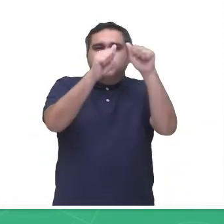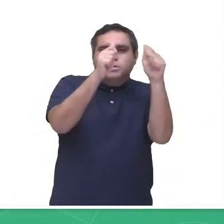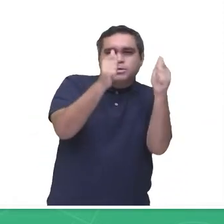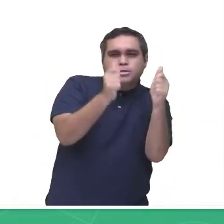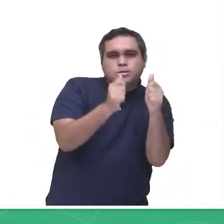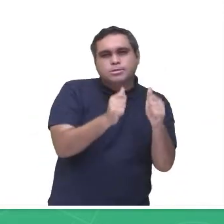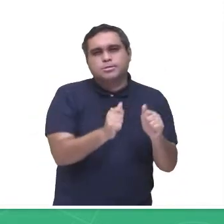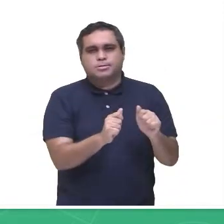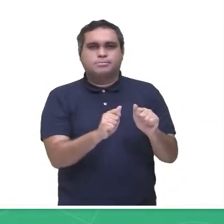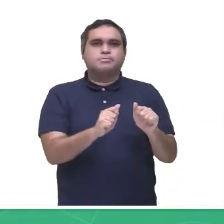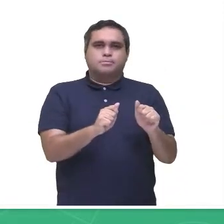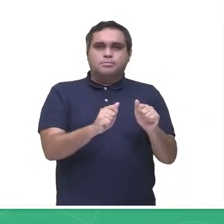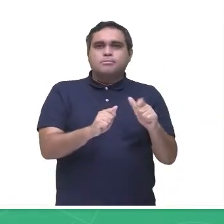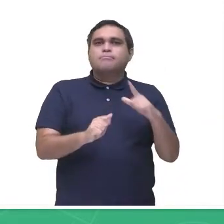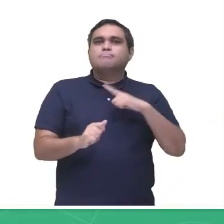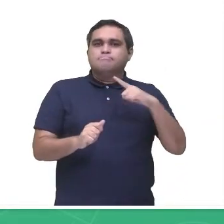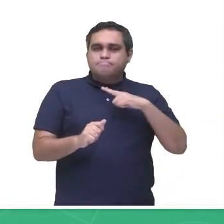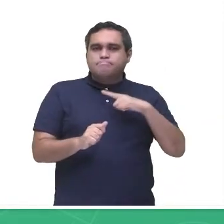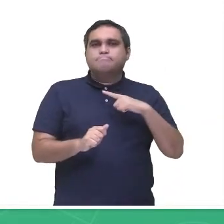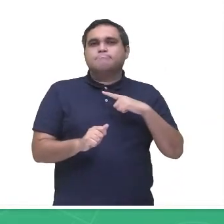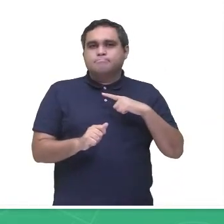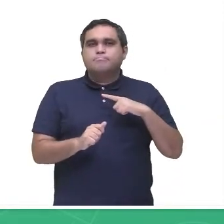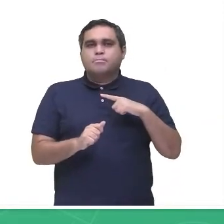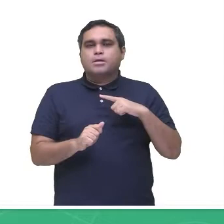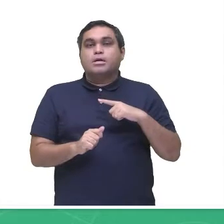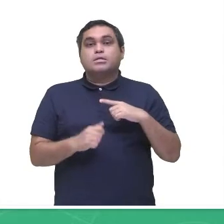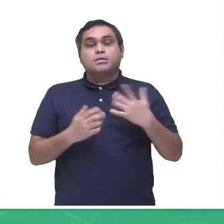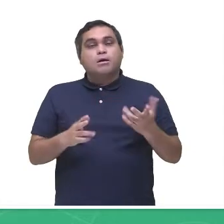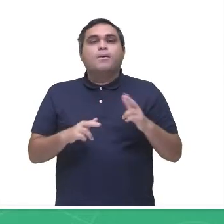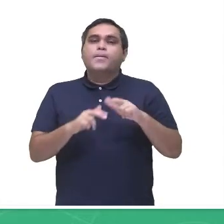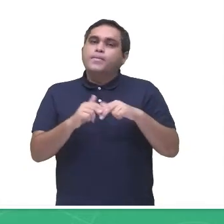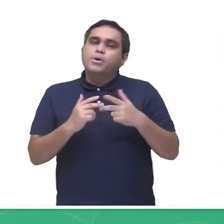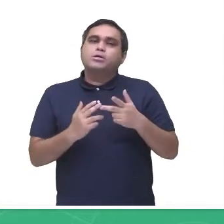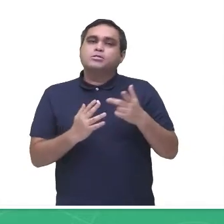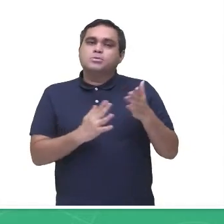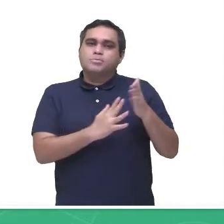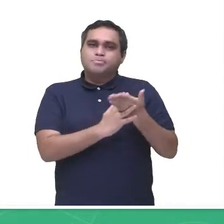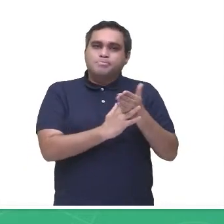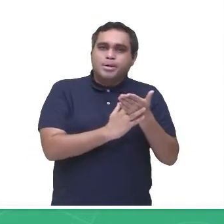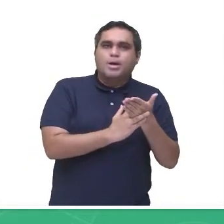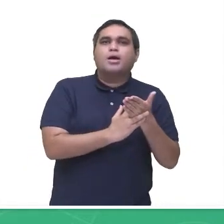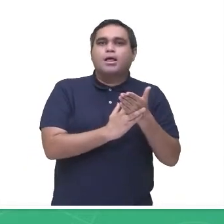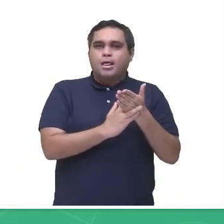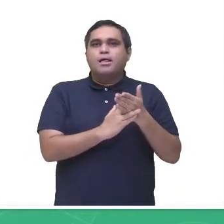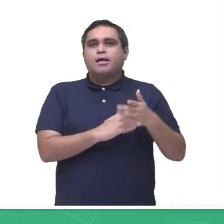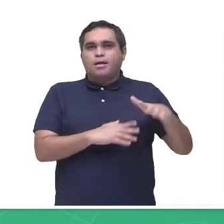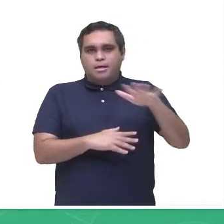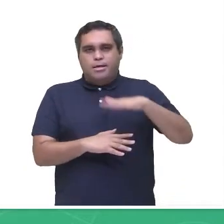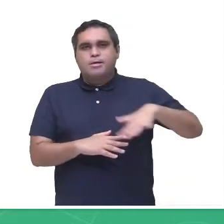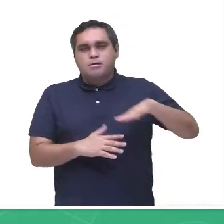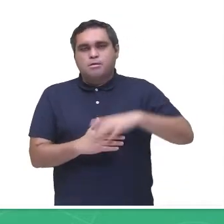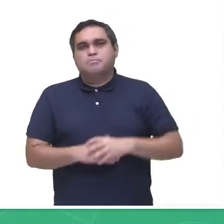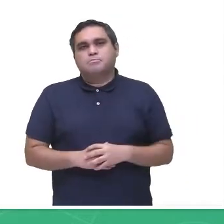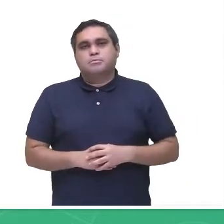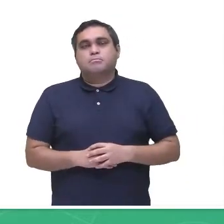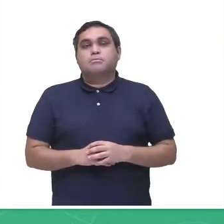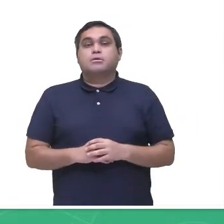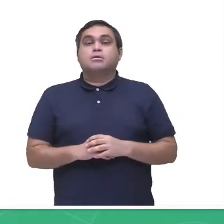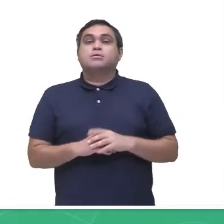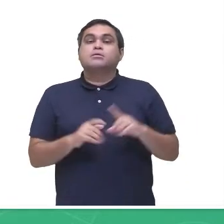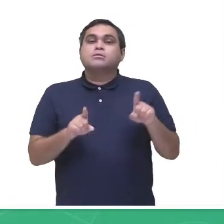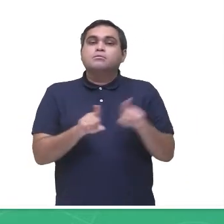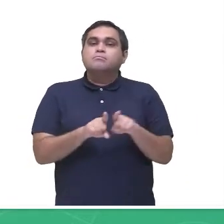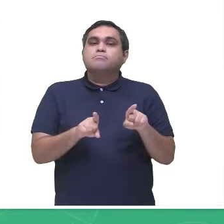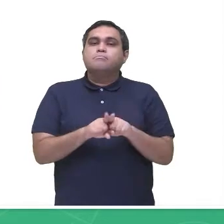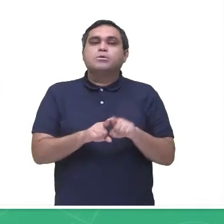alegorias, ornamentos. Então, essa questão vai estar muito presente na arquitetura. E a escultura vai como se ela